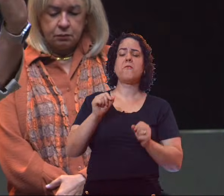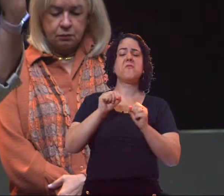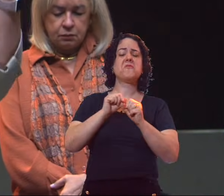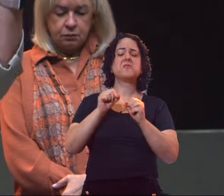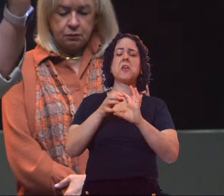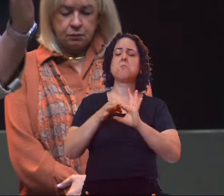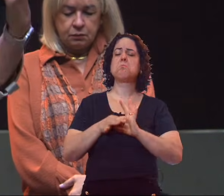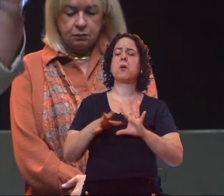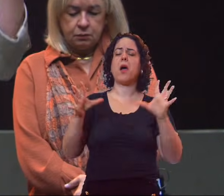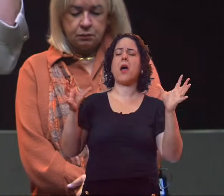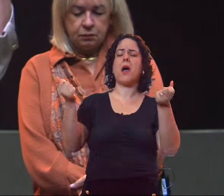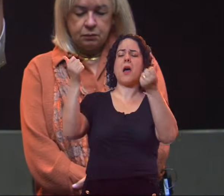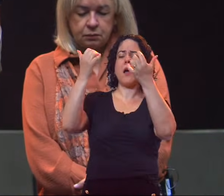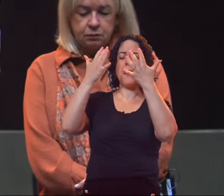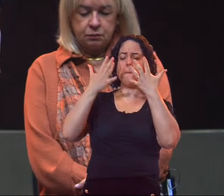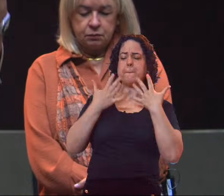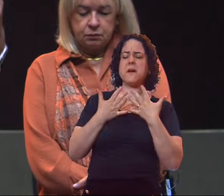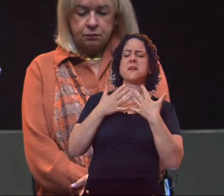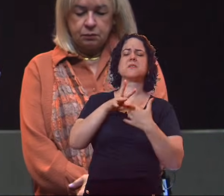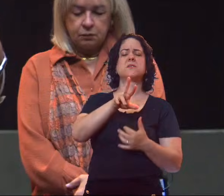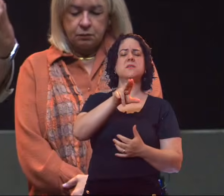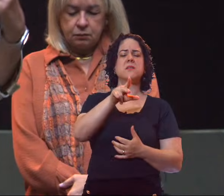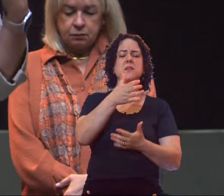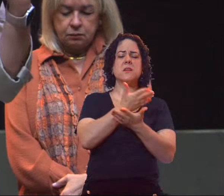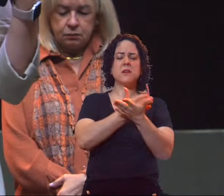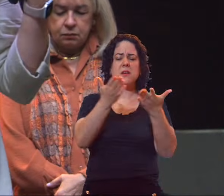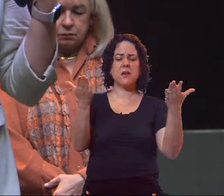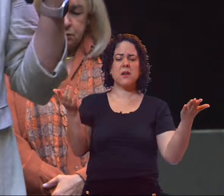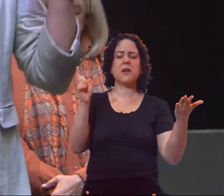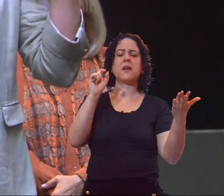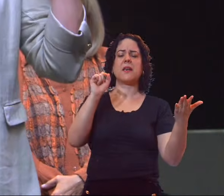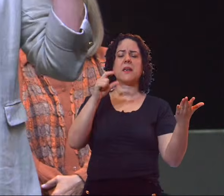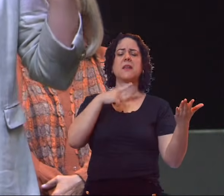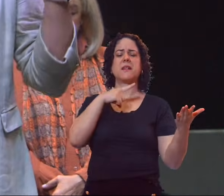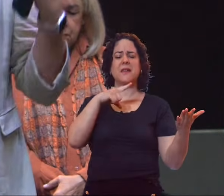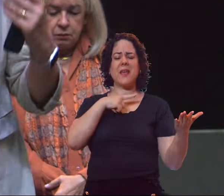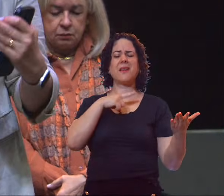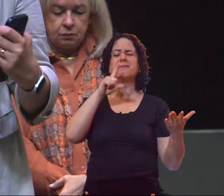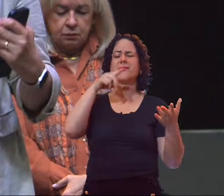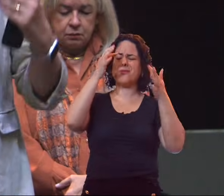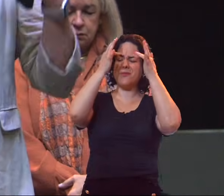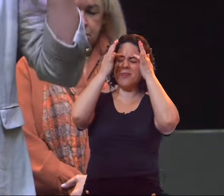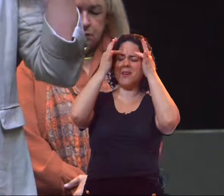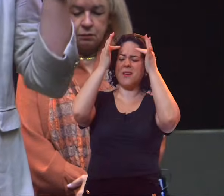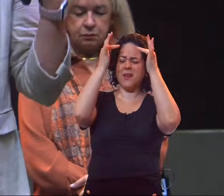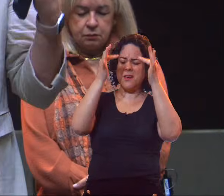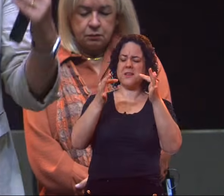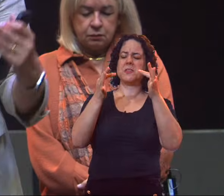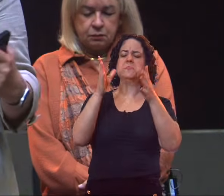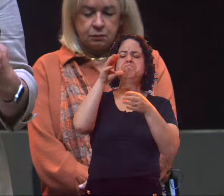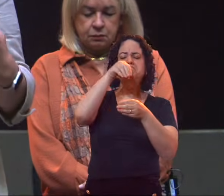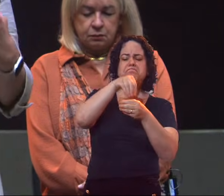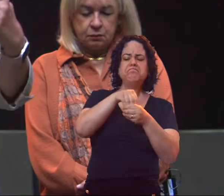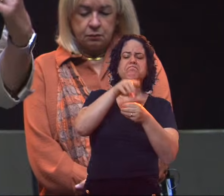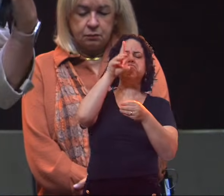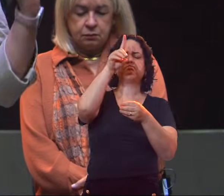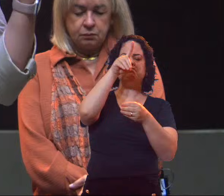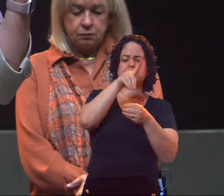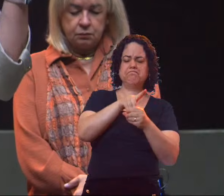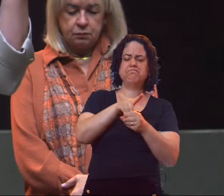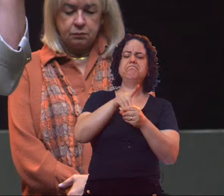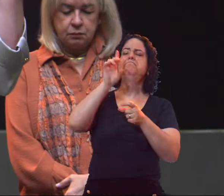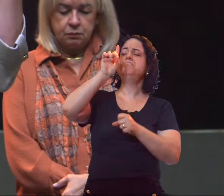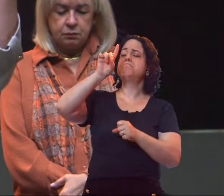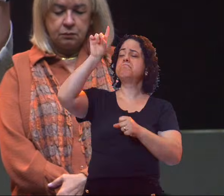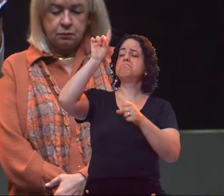queres. Abençoa, Deus, os nossos irmãos, aqueles que têm sido fiéis no dízimo, nas ofertas. Deus,